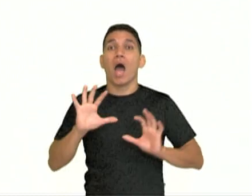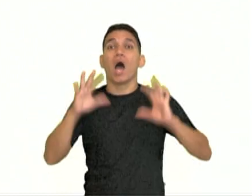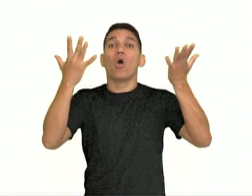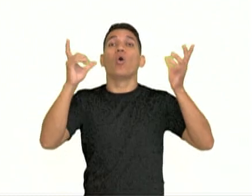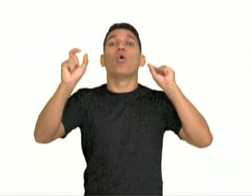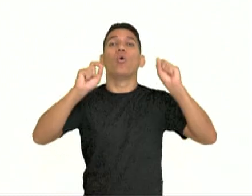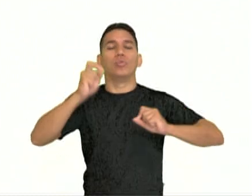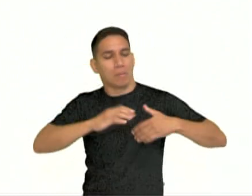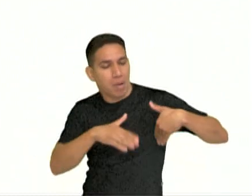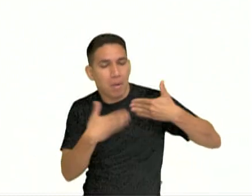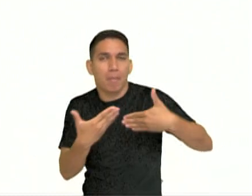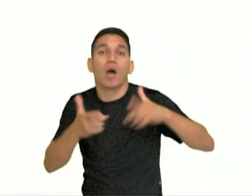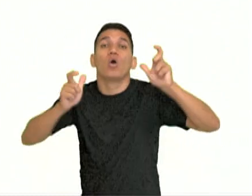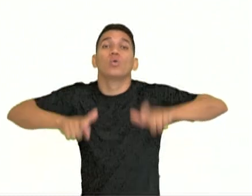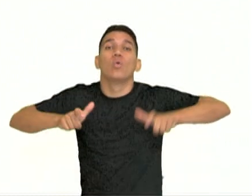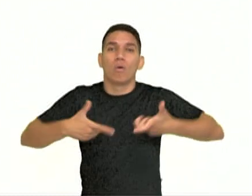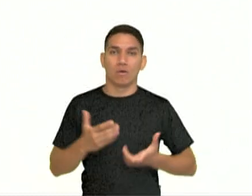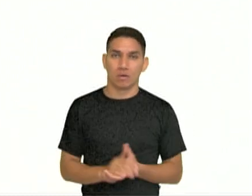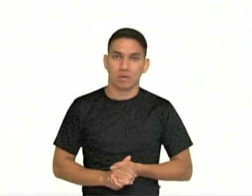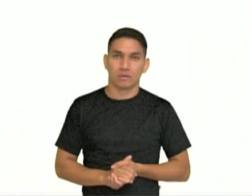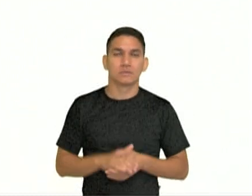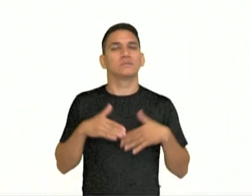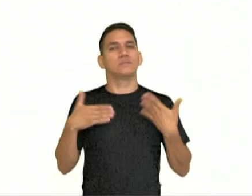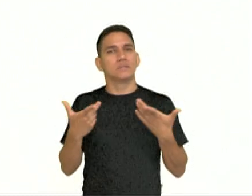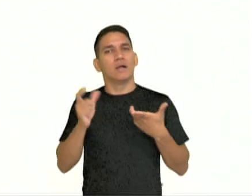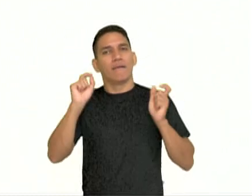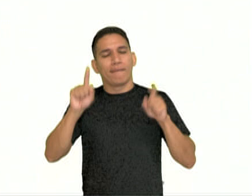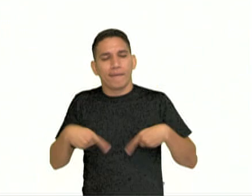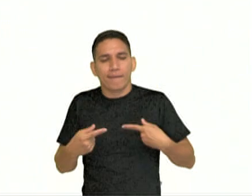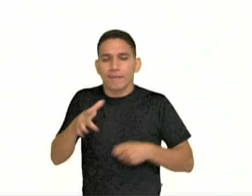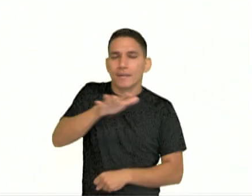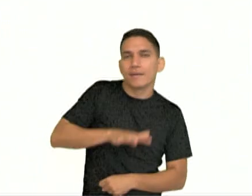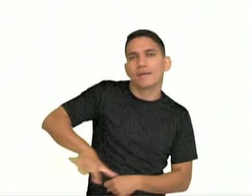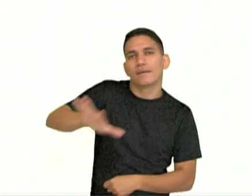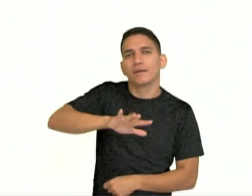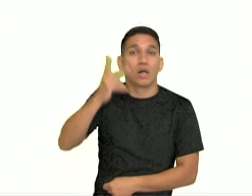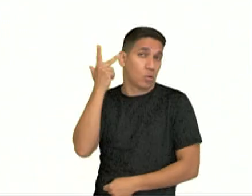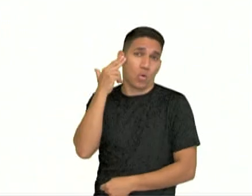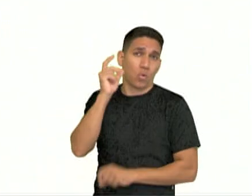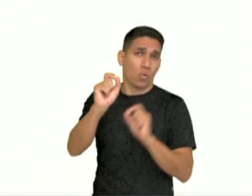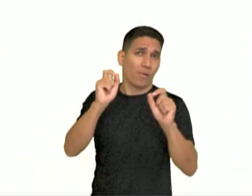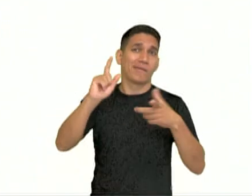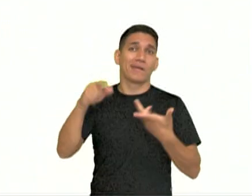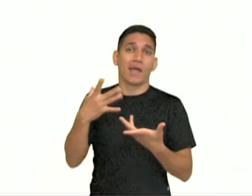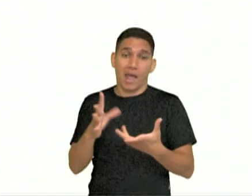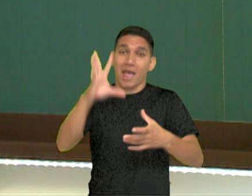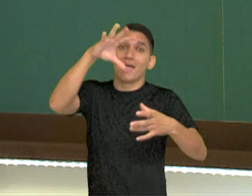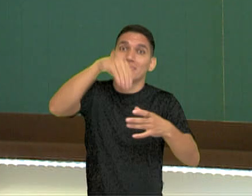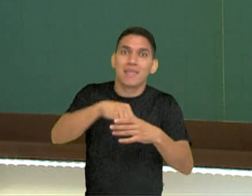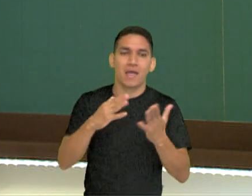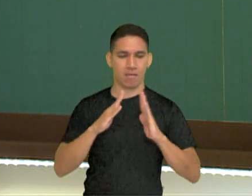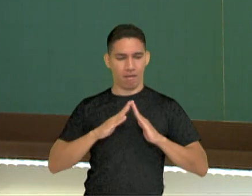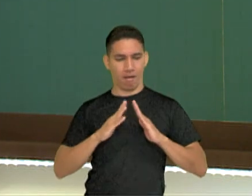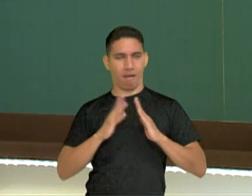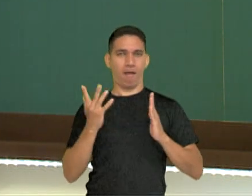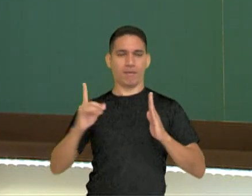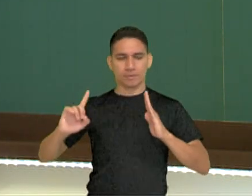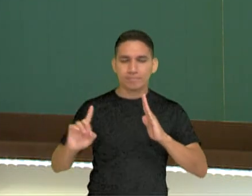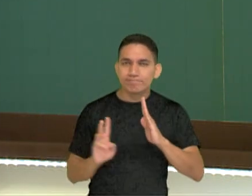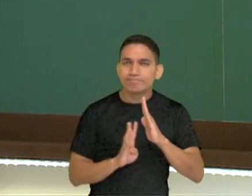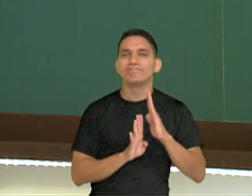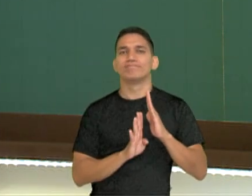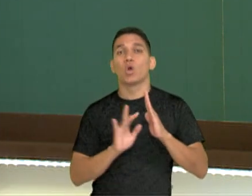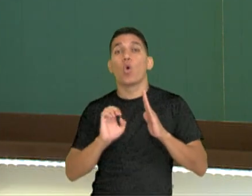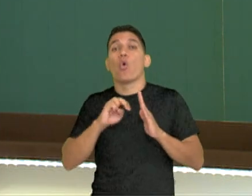se desenvolvem, é o local, né? Então esse espaço geralmente é ou é dentro de uma casa, ou é